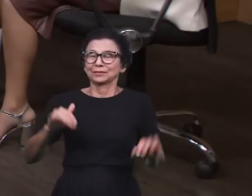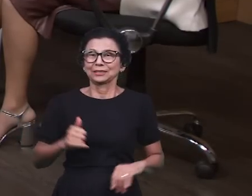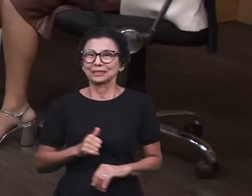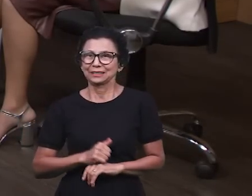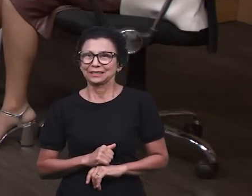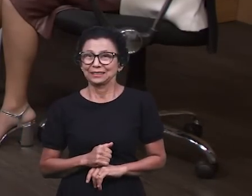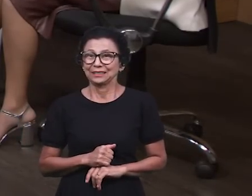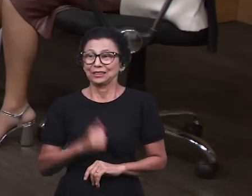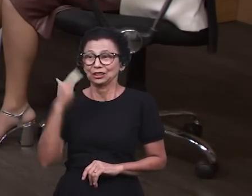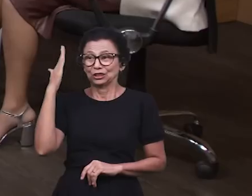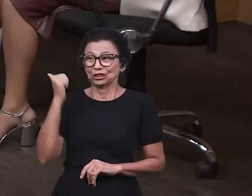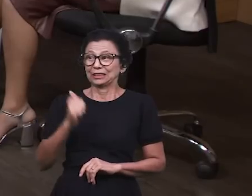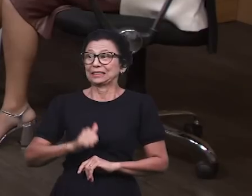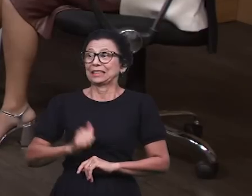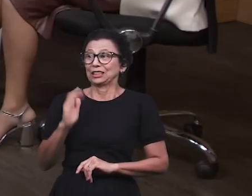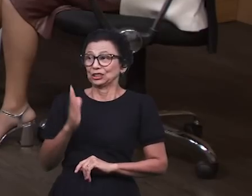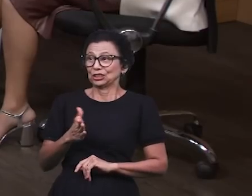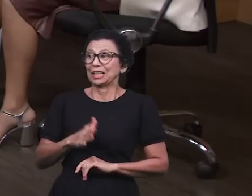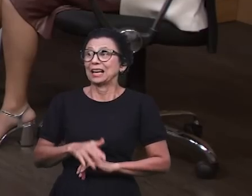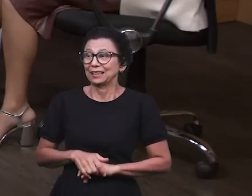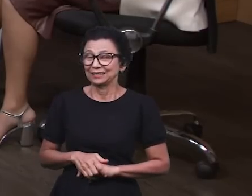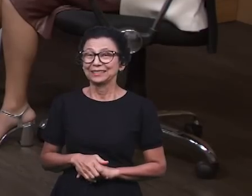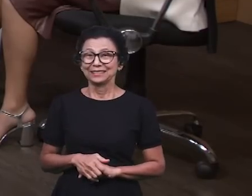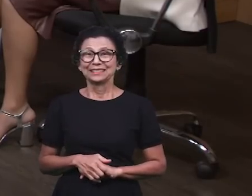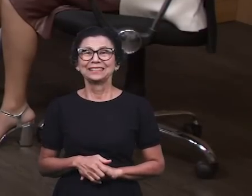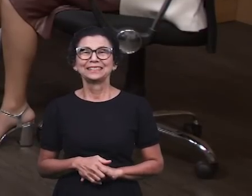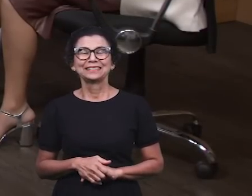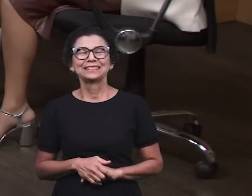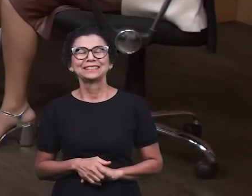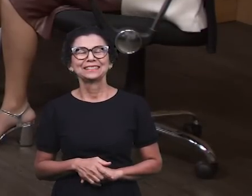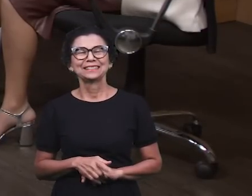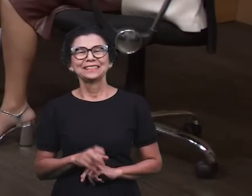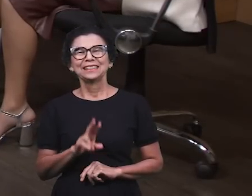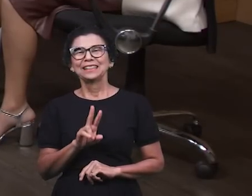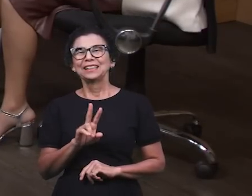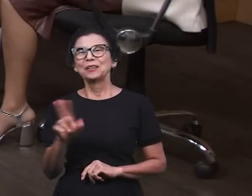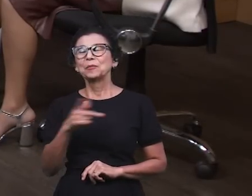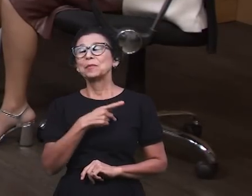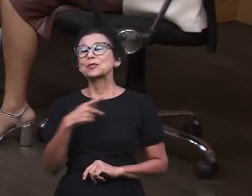Queria ser do Grupo Louvor, graças a Deus nunca foi.